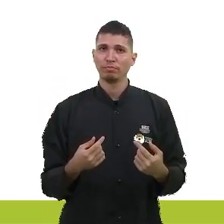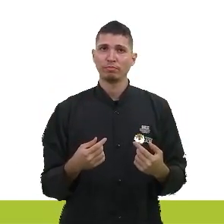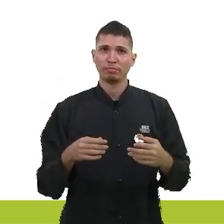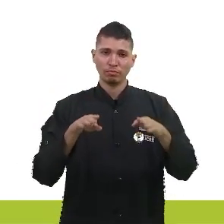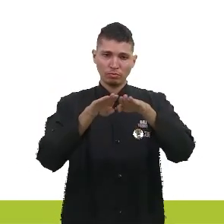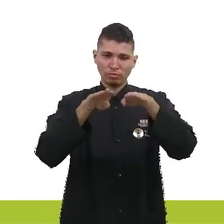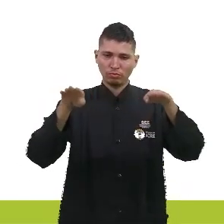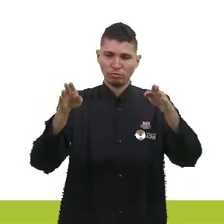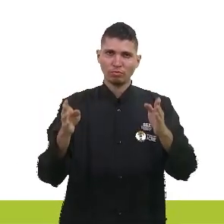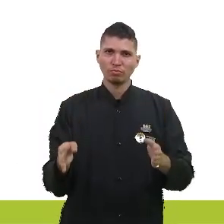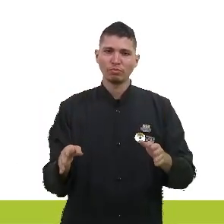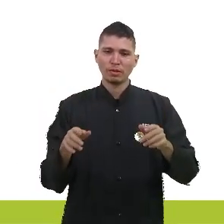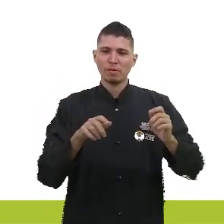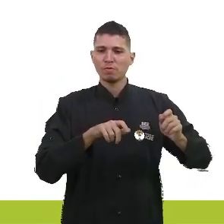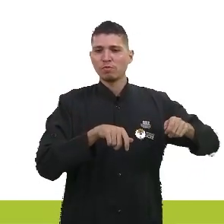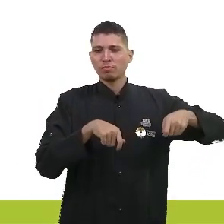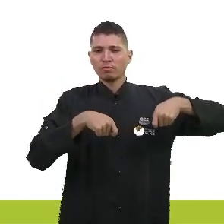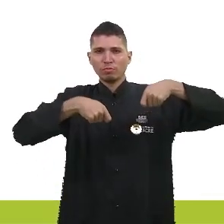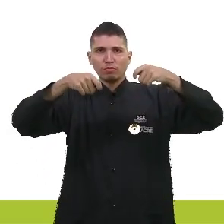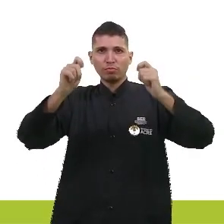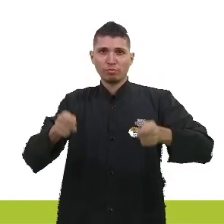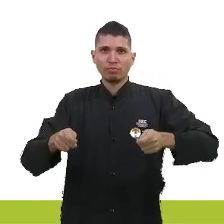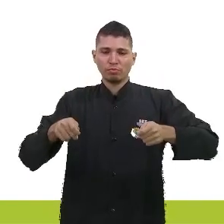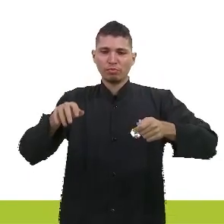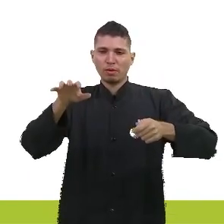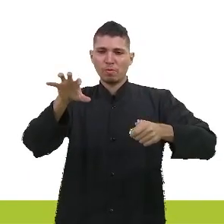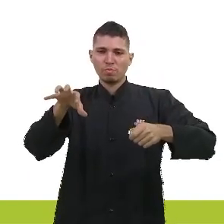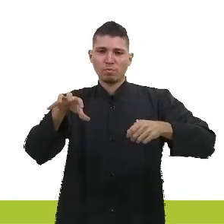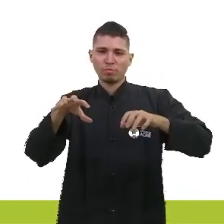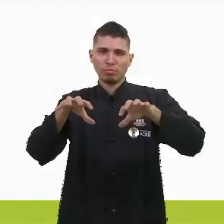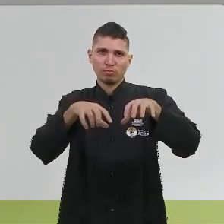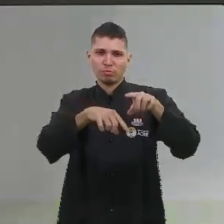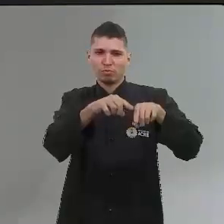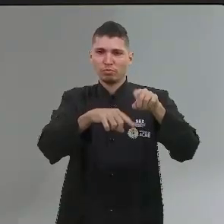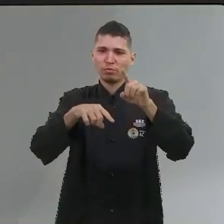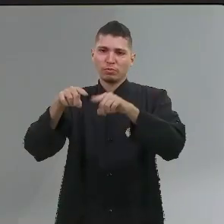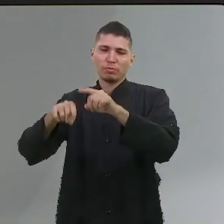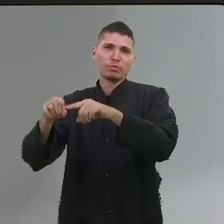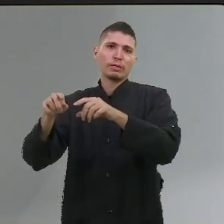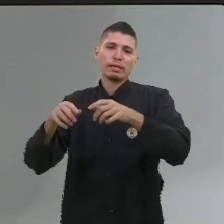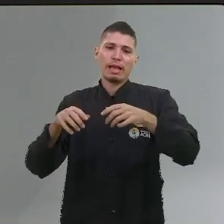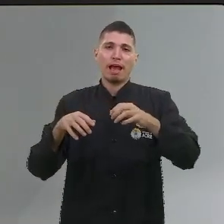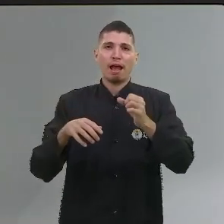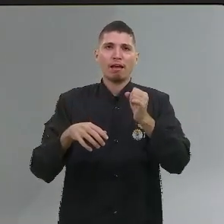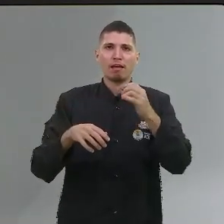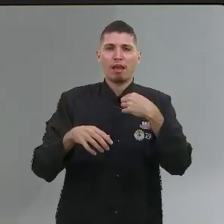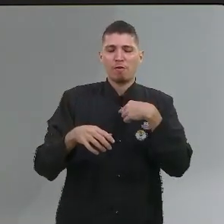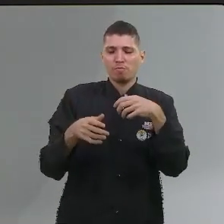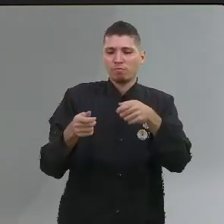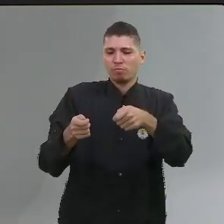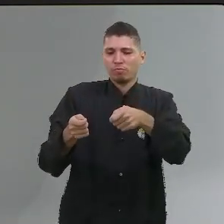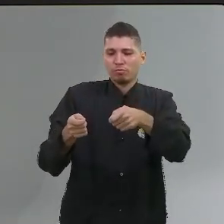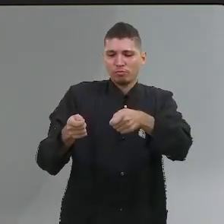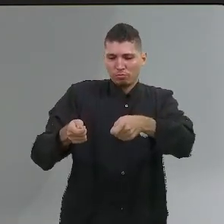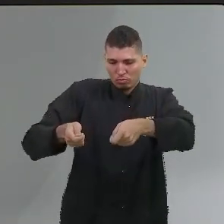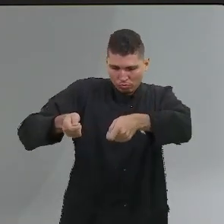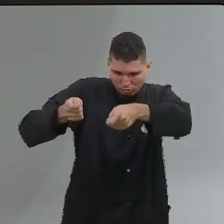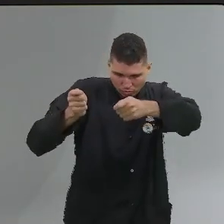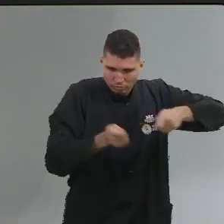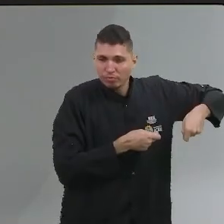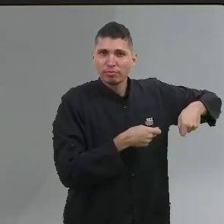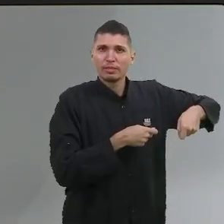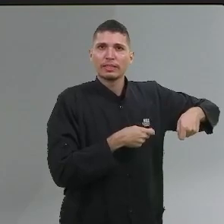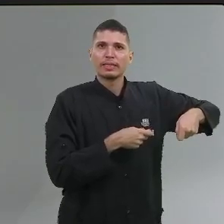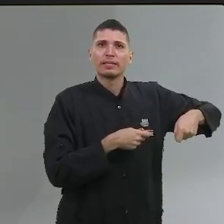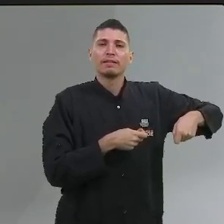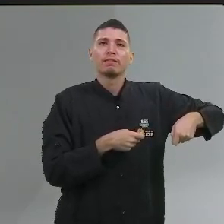a toalha rapidamente de uma mesa cheia de objetos. Né? Vou puxar a toalha, os objetos estão lá. Se eu puxei a toalha rapidamente, a